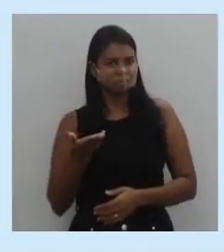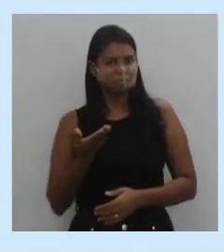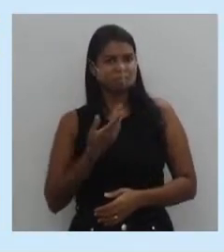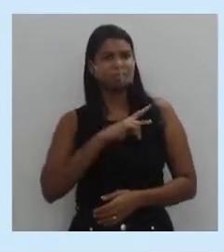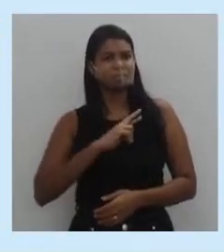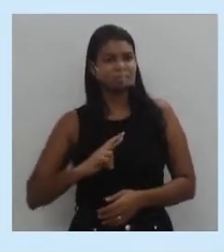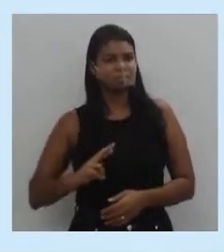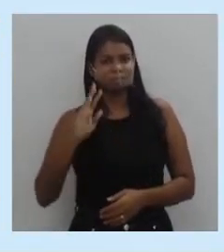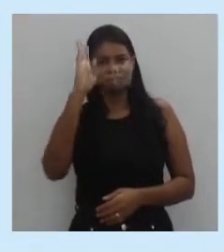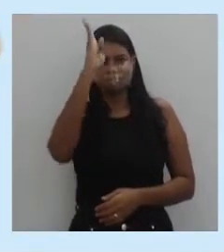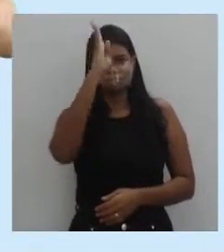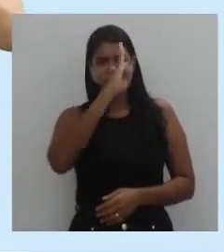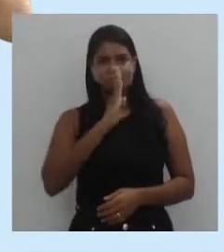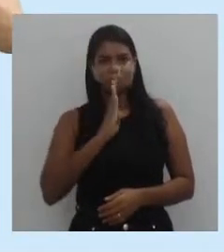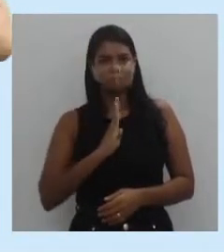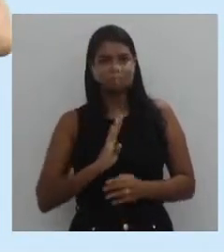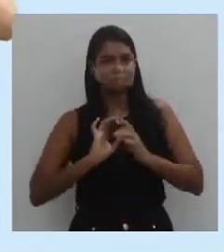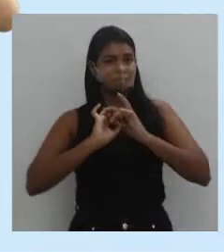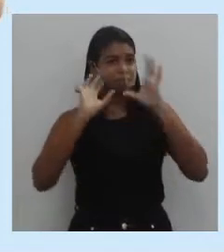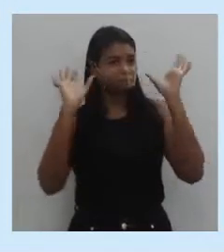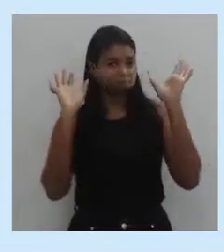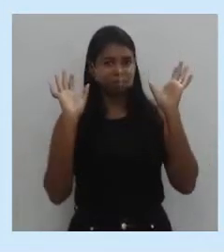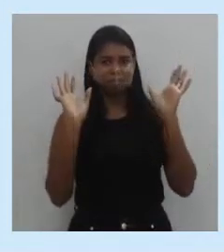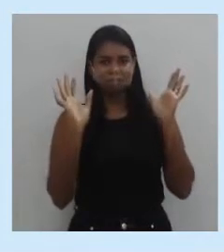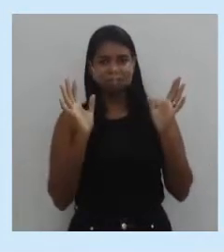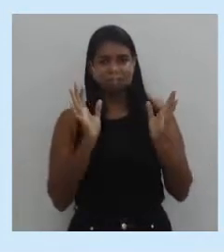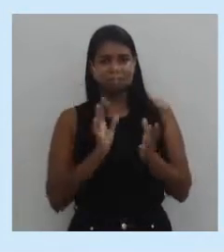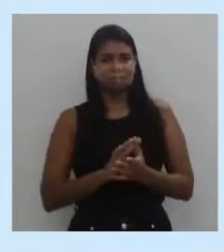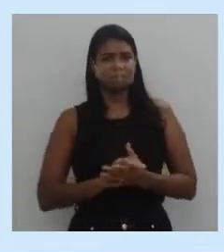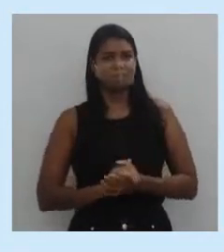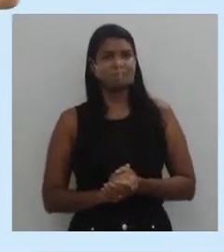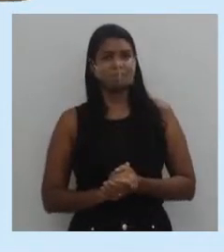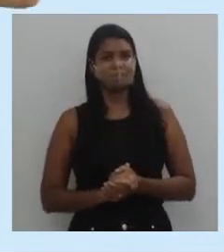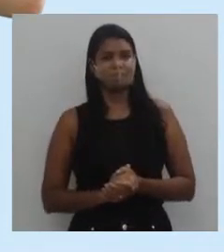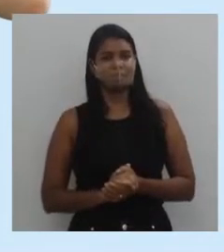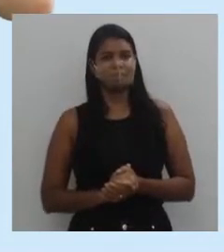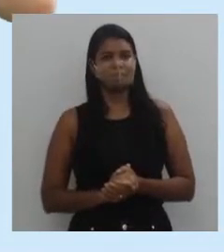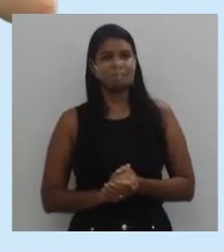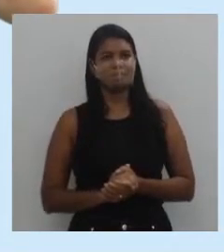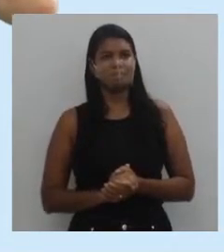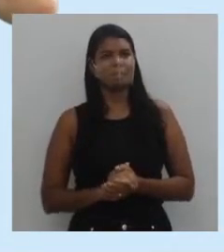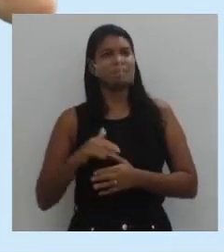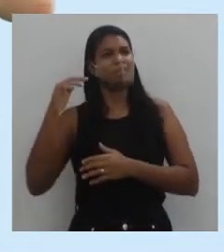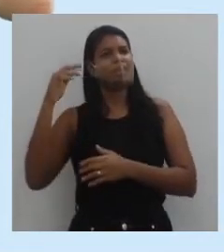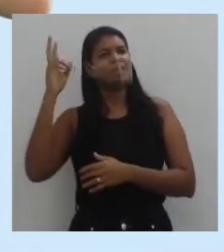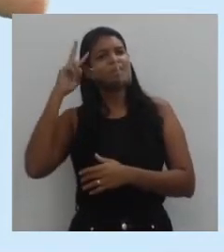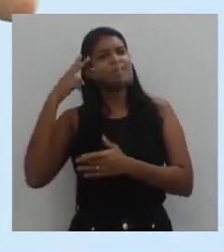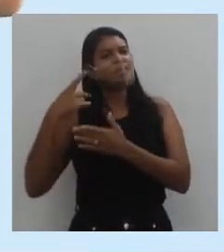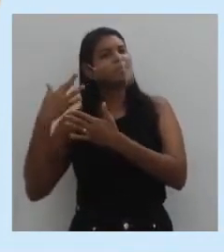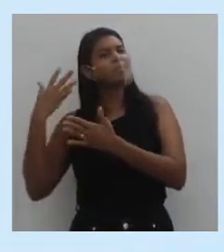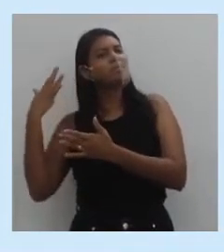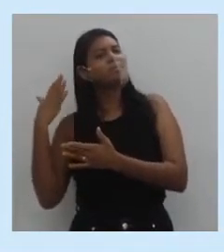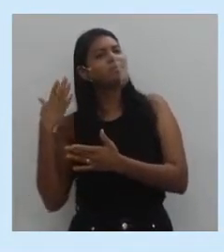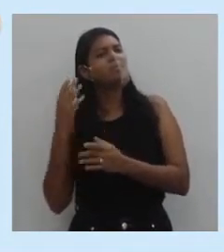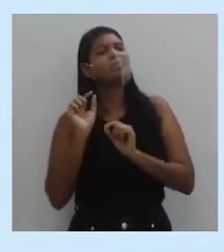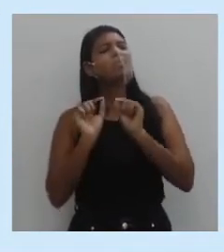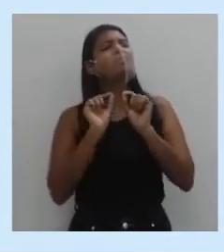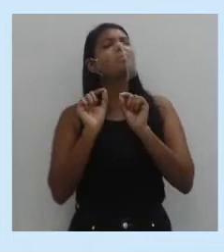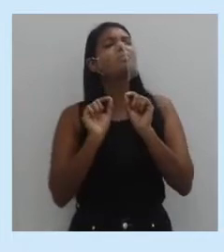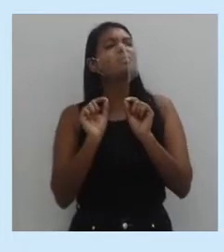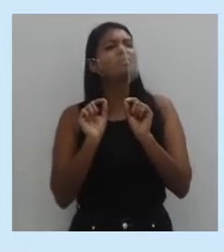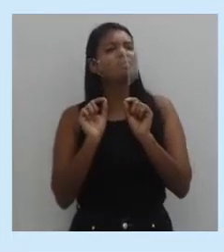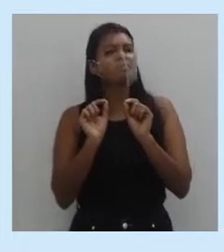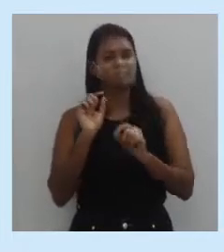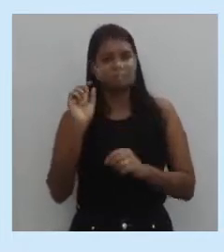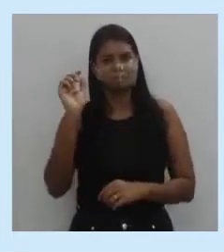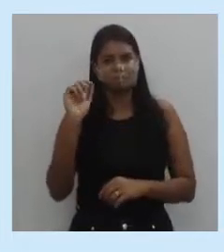tivemos aqui? O Brasil é um país laico. Vamos revisar mais um pouco sobre o que é ser um